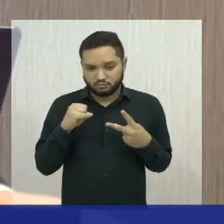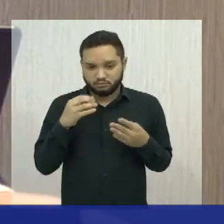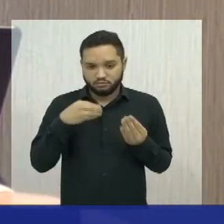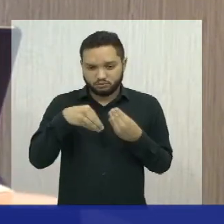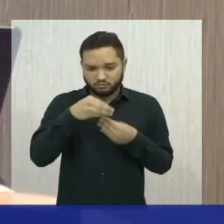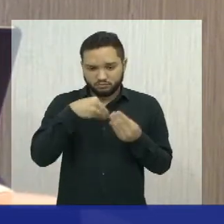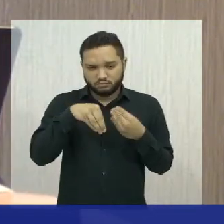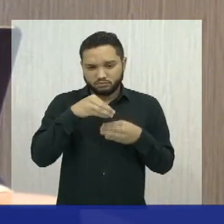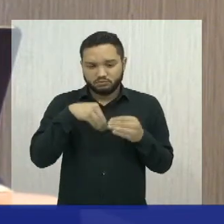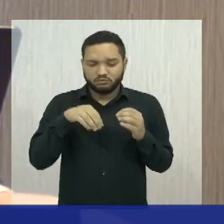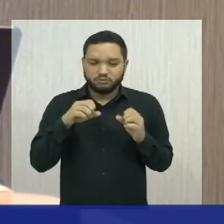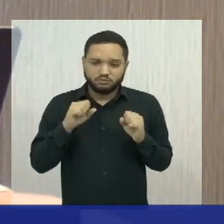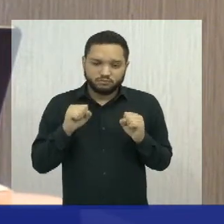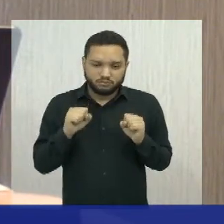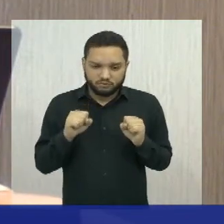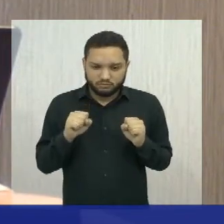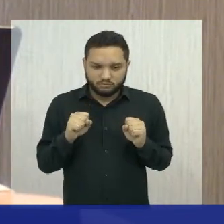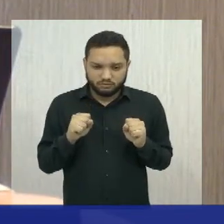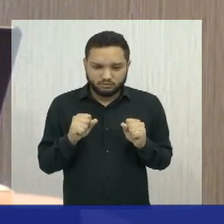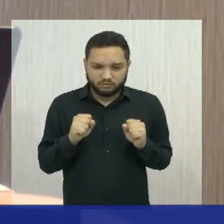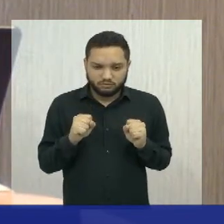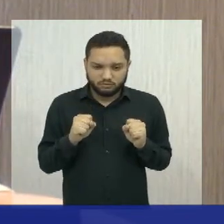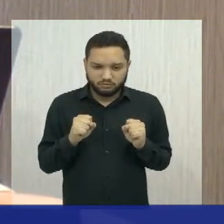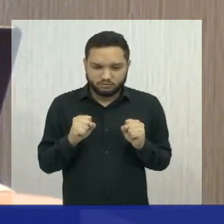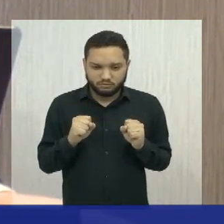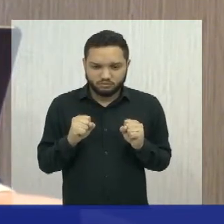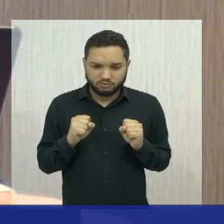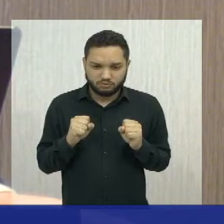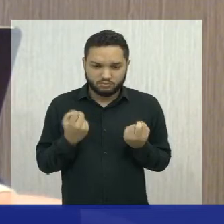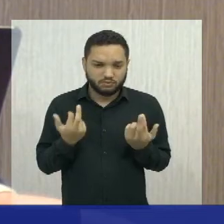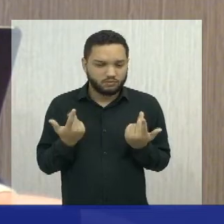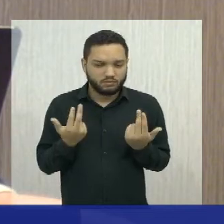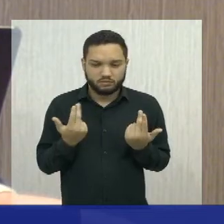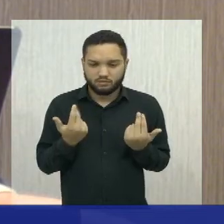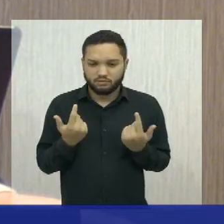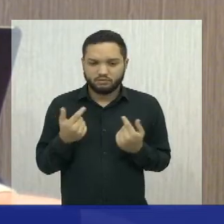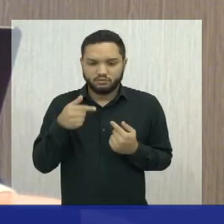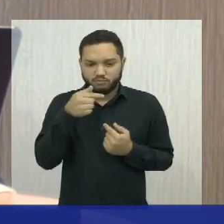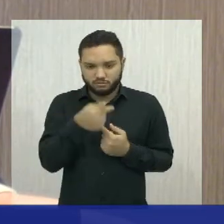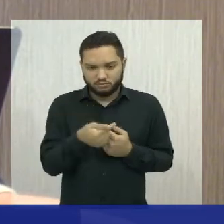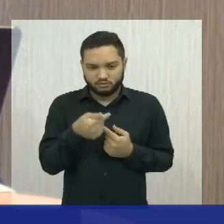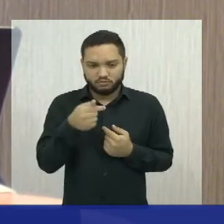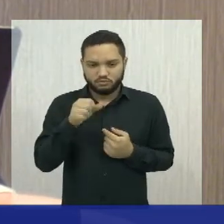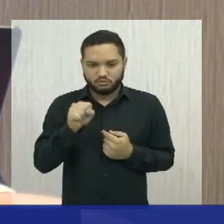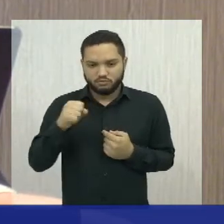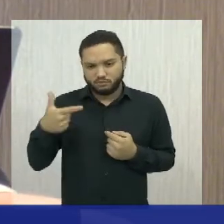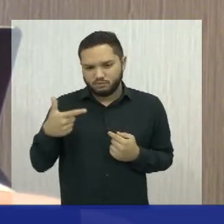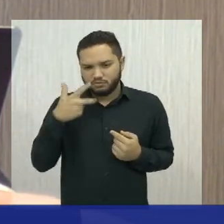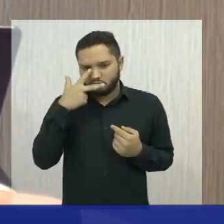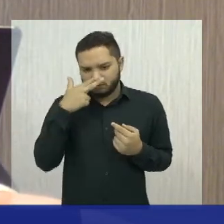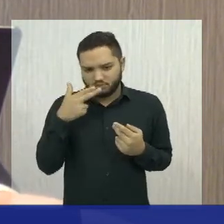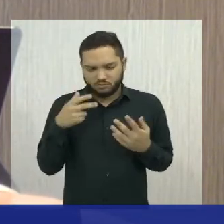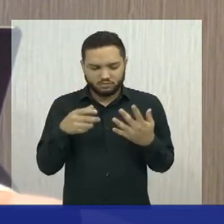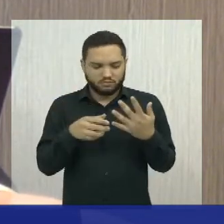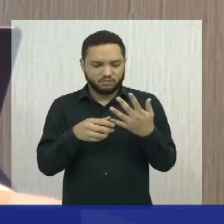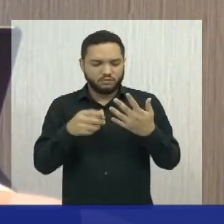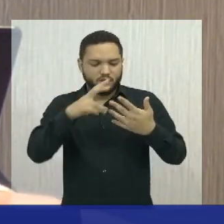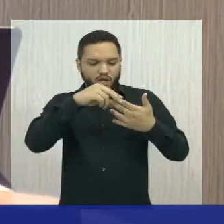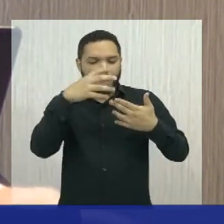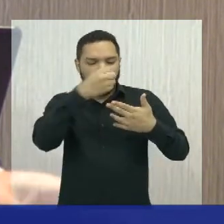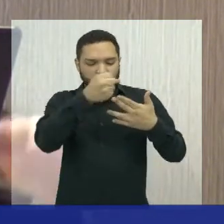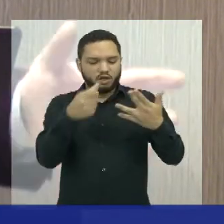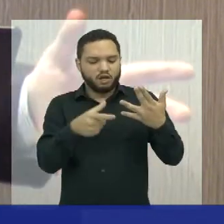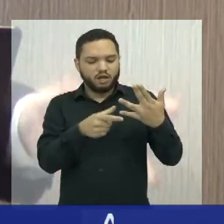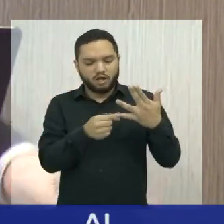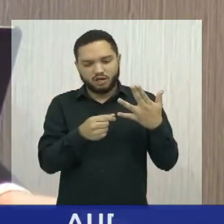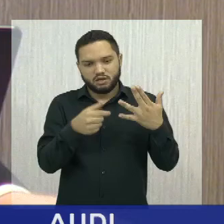mesclarmos, ele vai dar o mesmo conteúdo do 782. Né? Então, é importante,